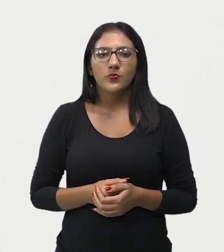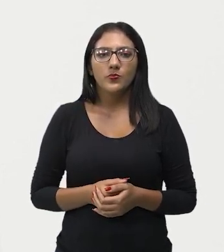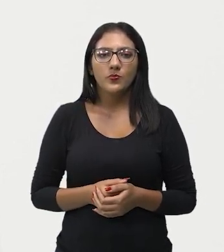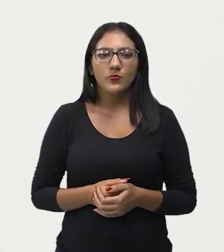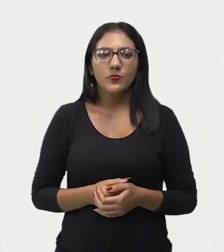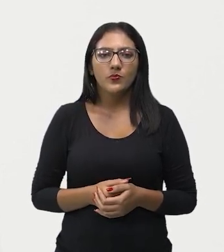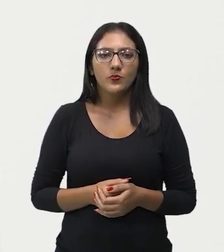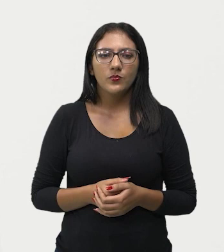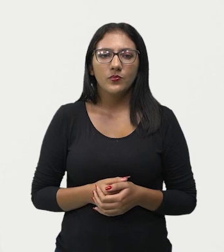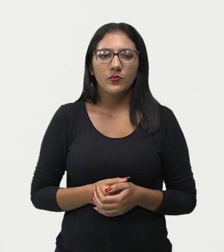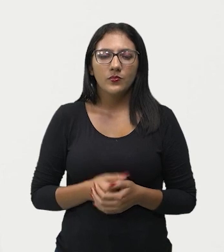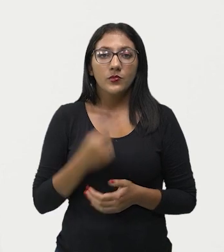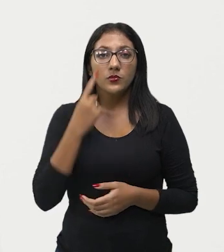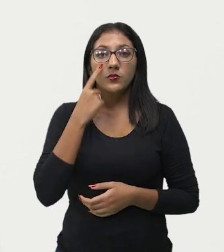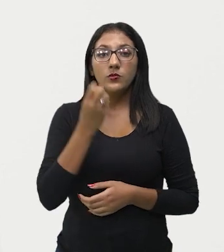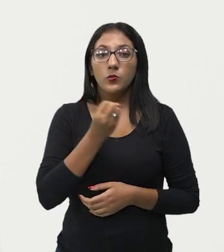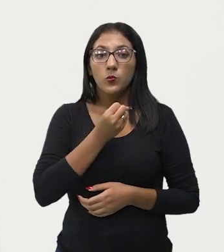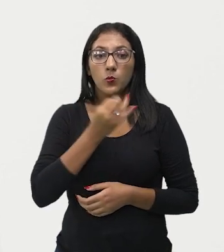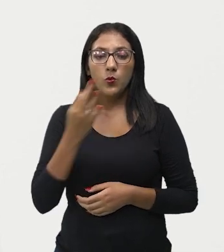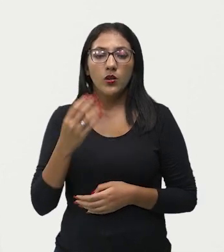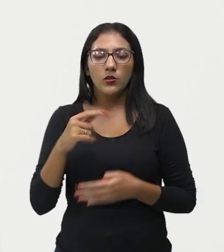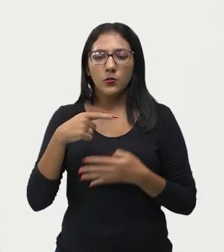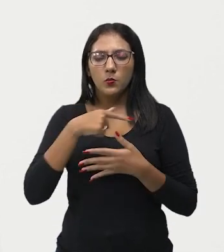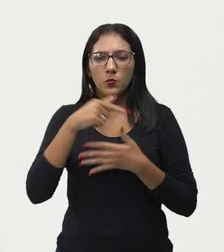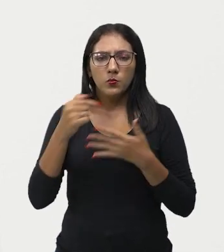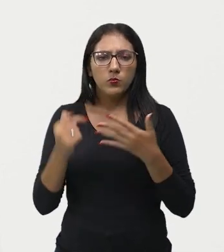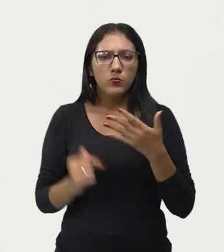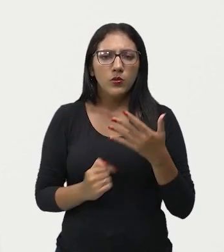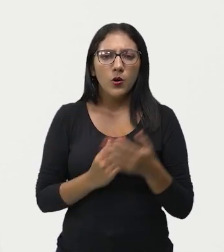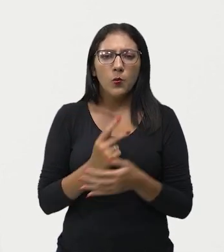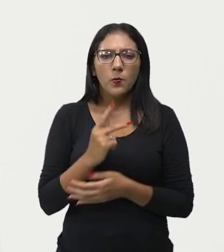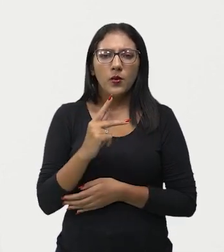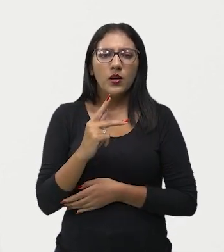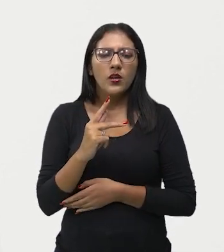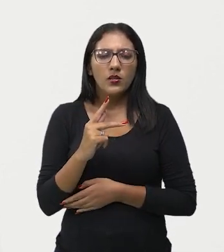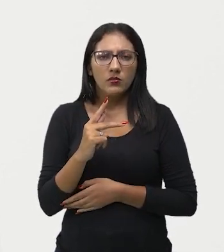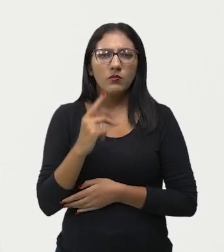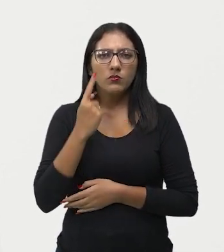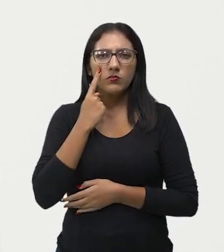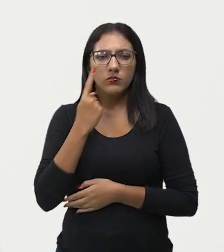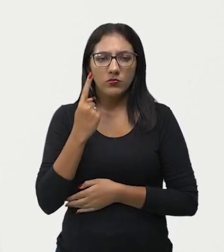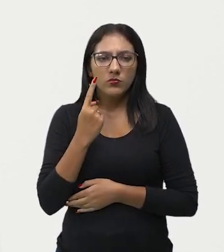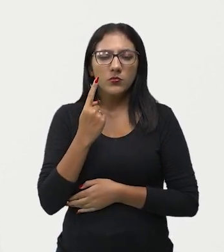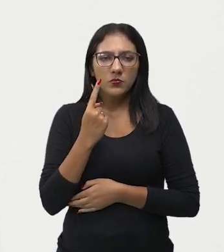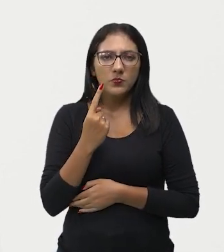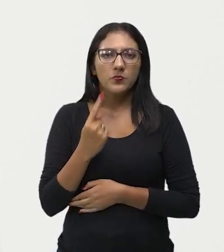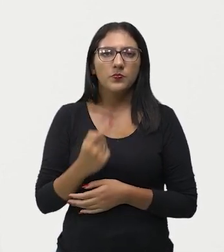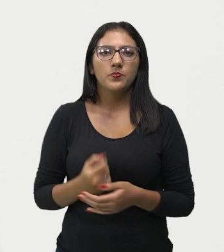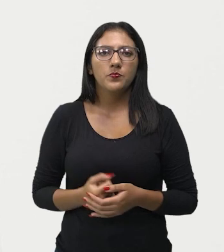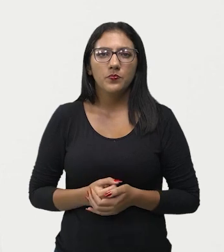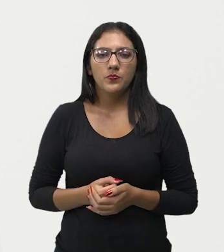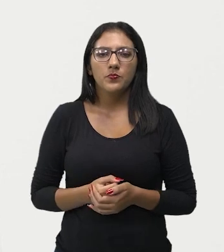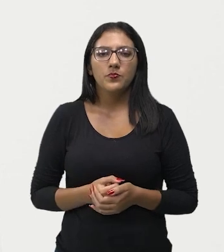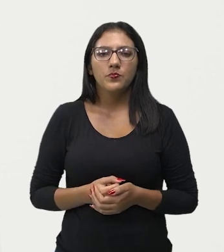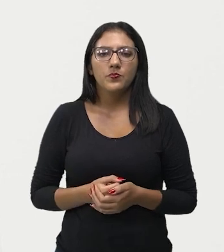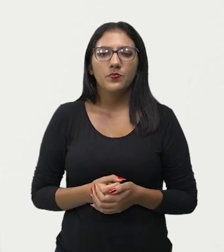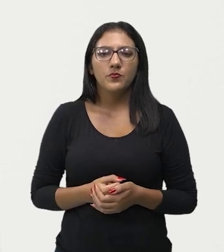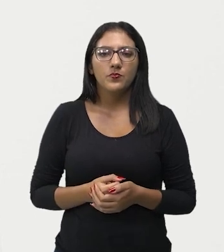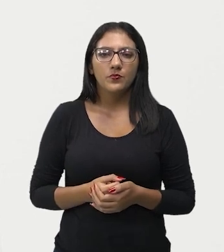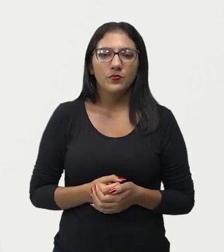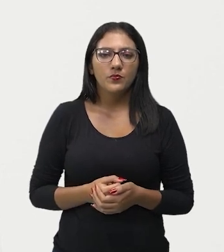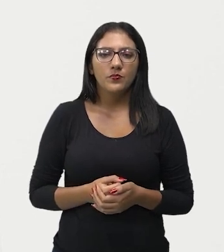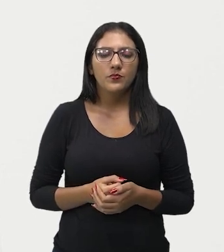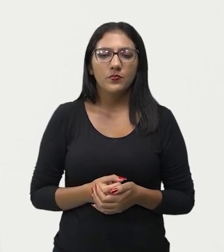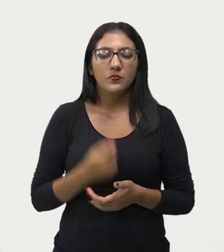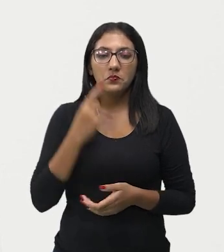1, 2, 3, 4, 5, 6, 7, 8,